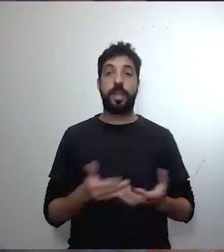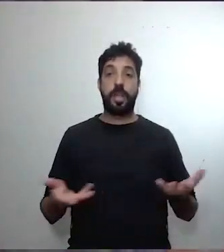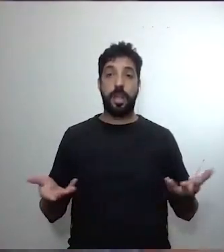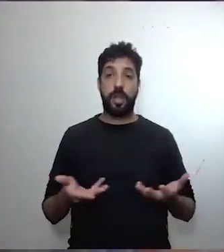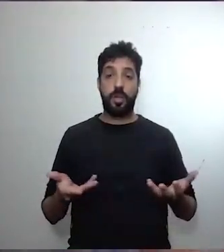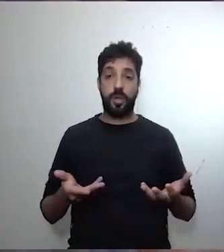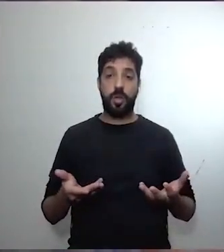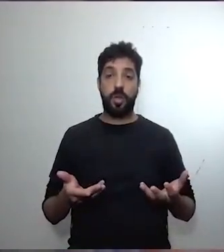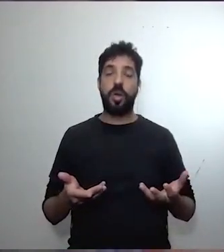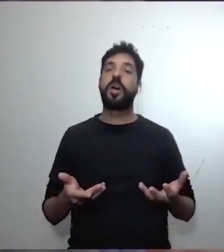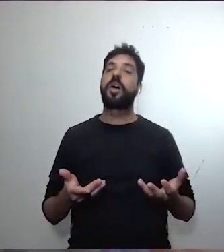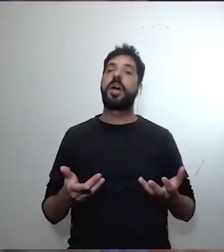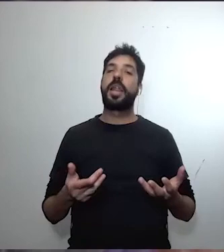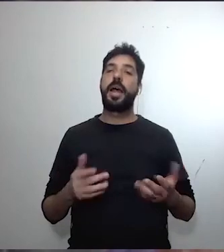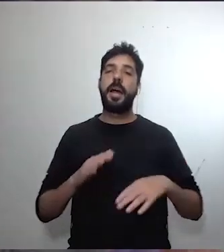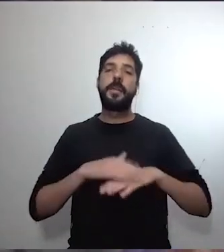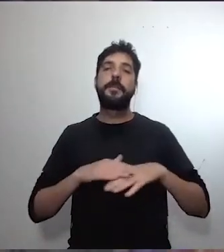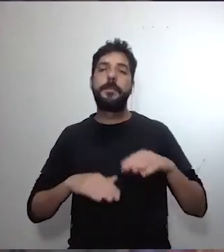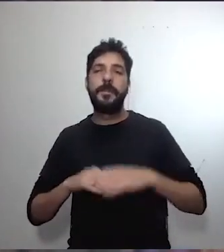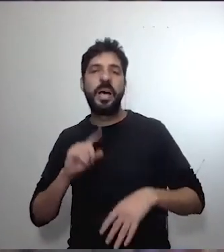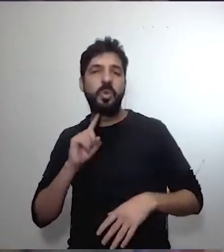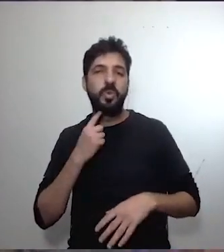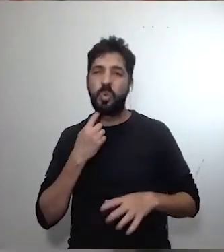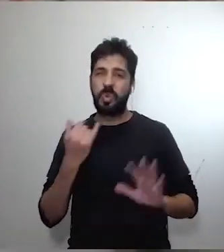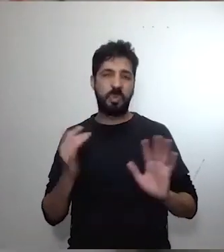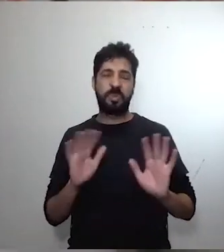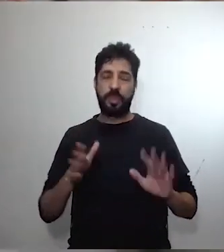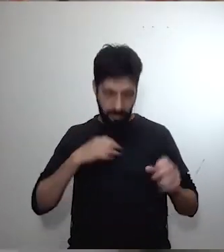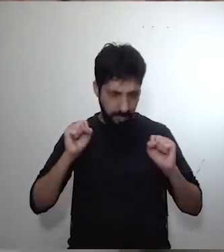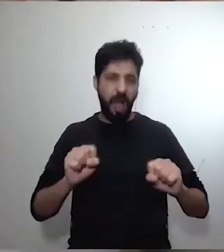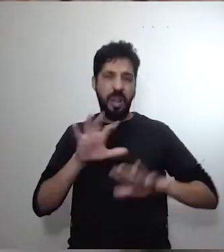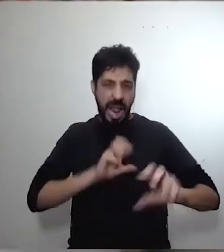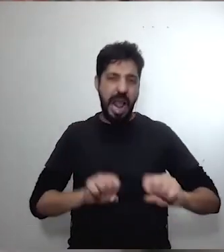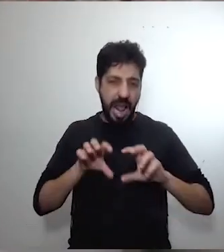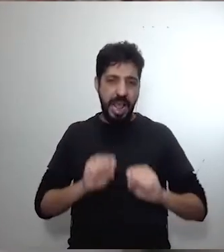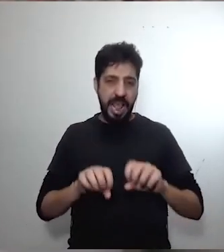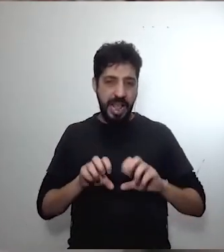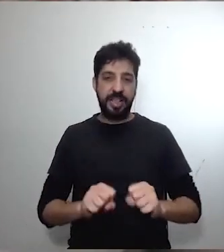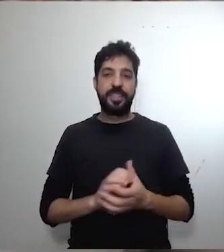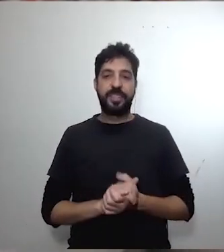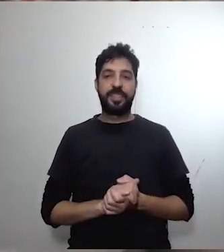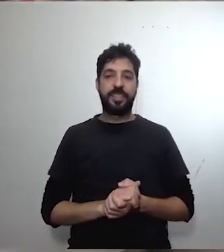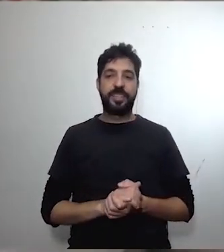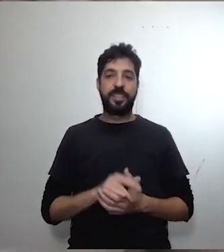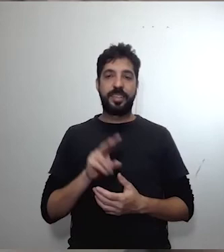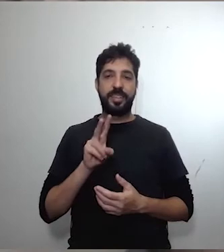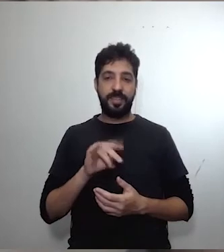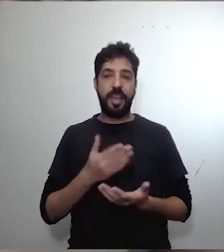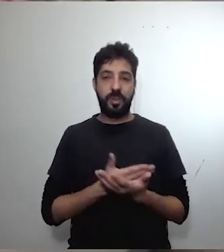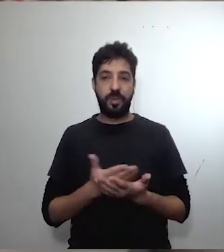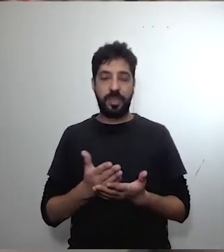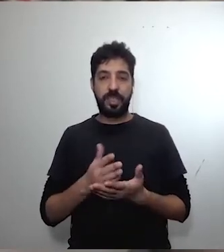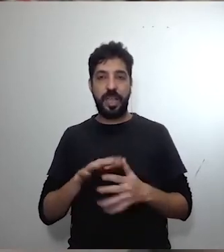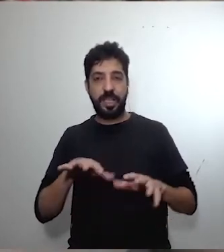E aí agora não pode ter dó de sujar as mãos, não. Então agora nessa etapa, a gente vai começar a